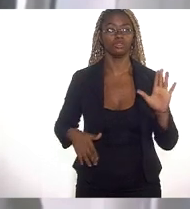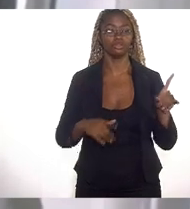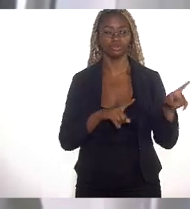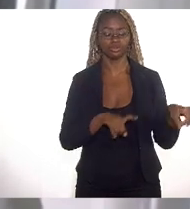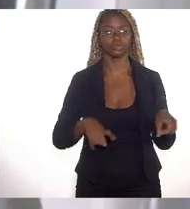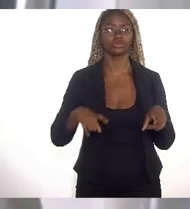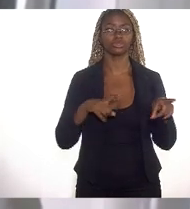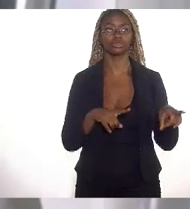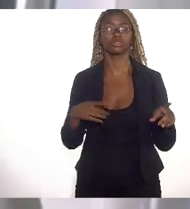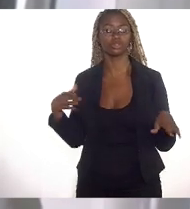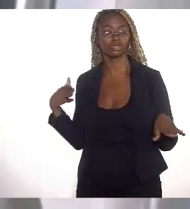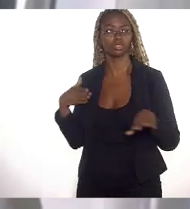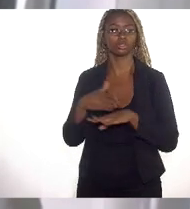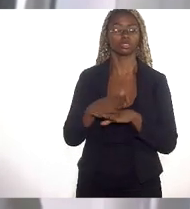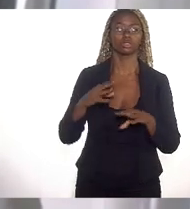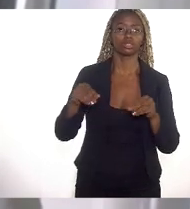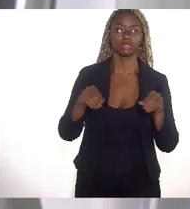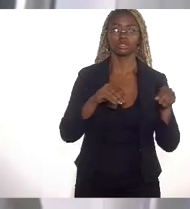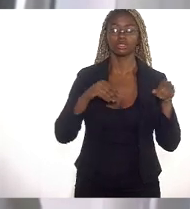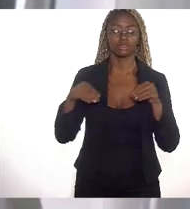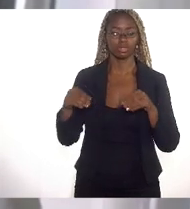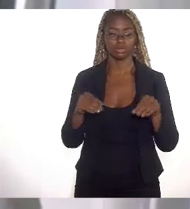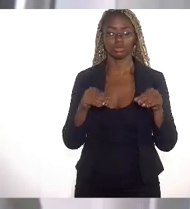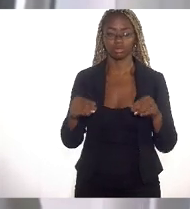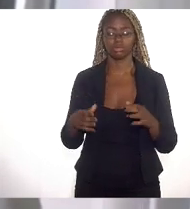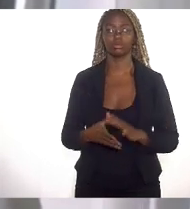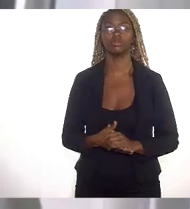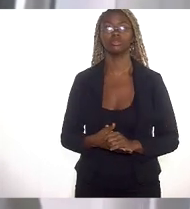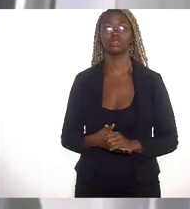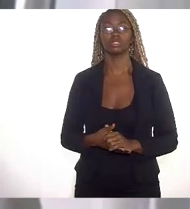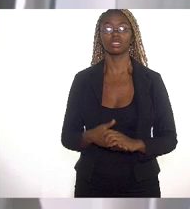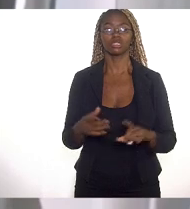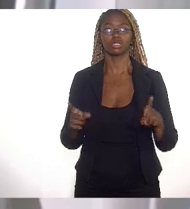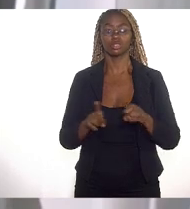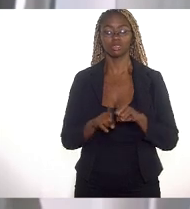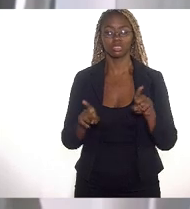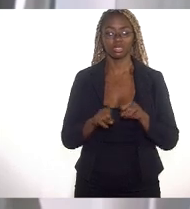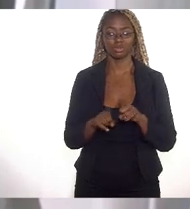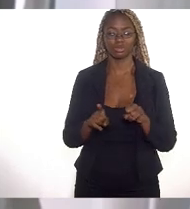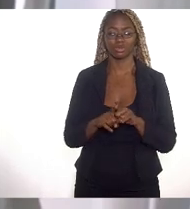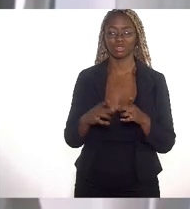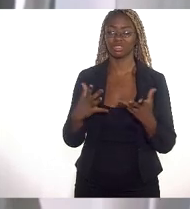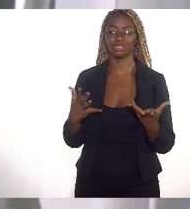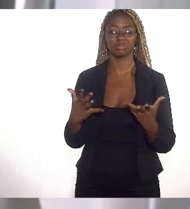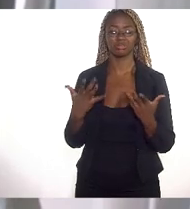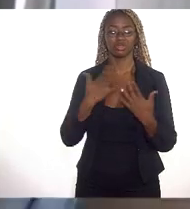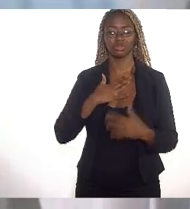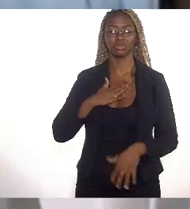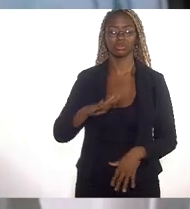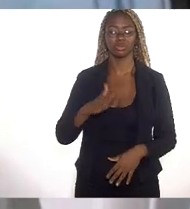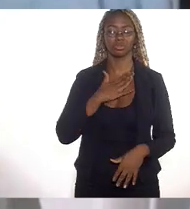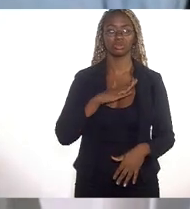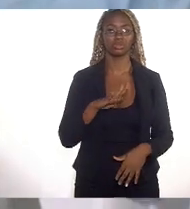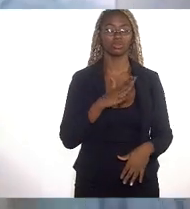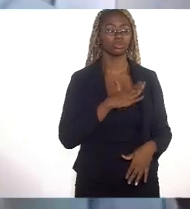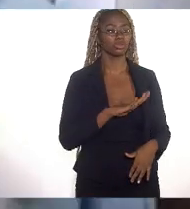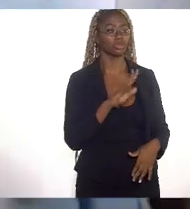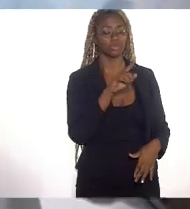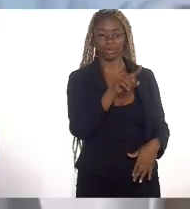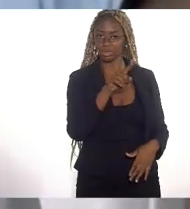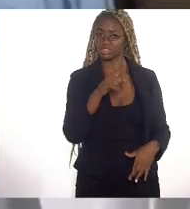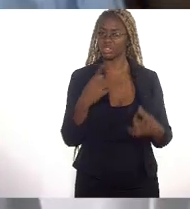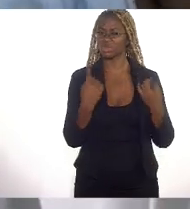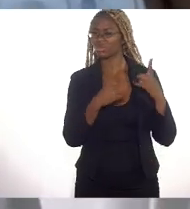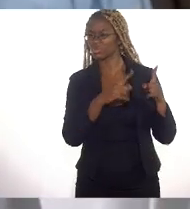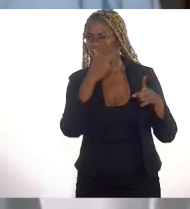territórios, profanam seus ritos, né? Judiam de seus integrantes, contra